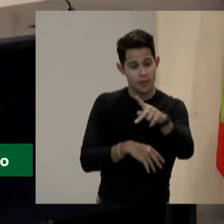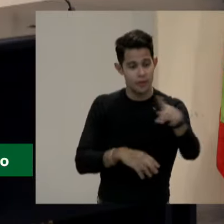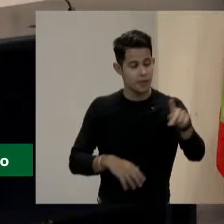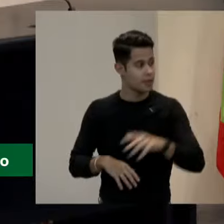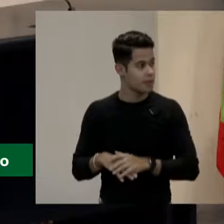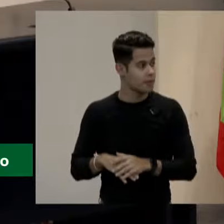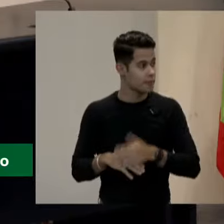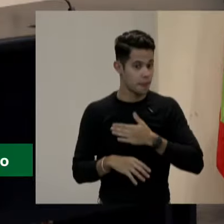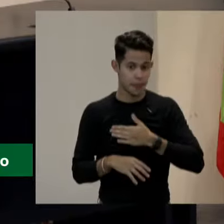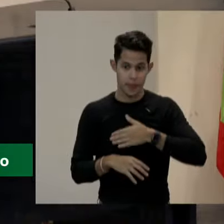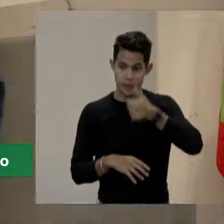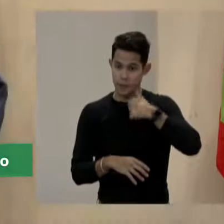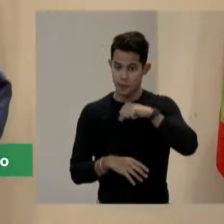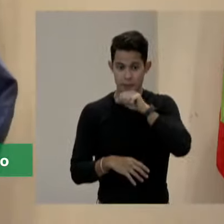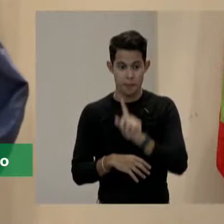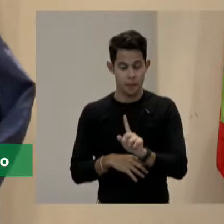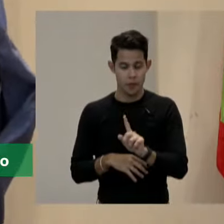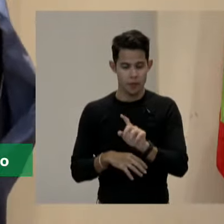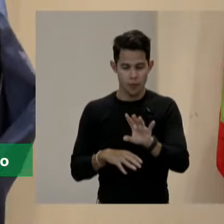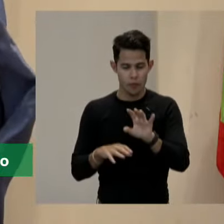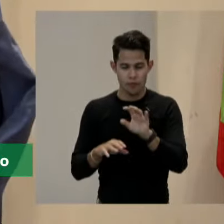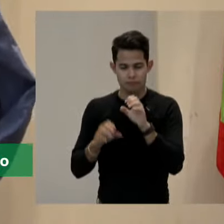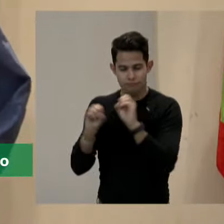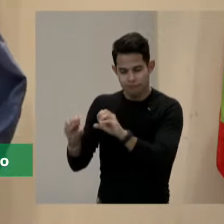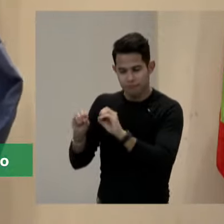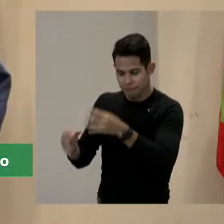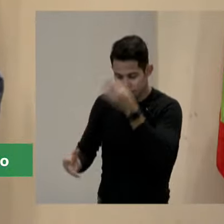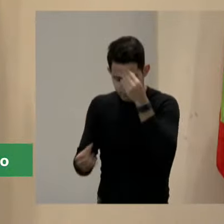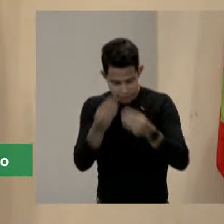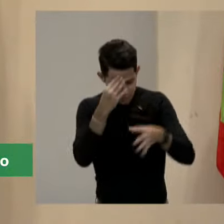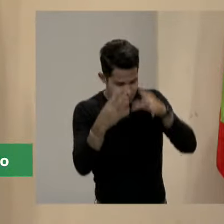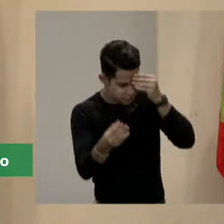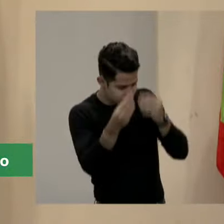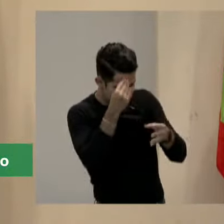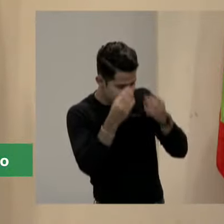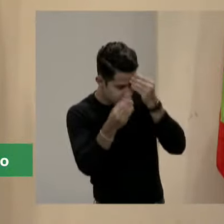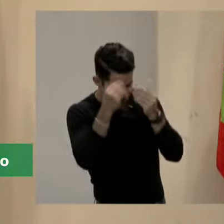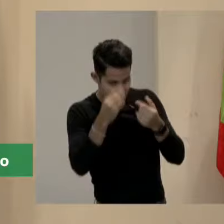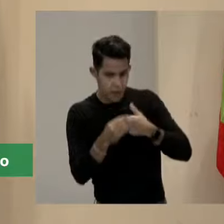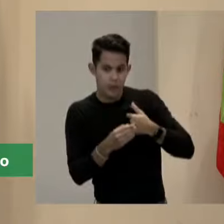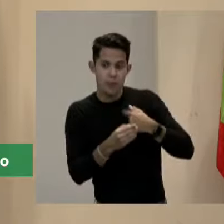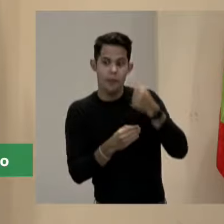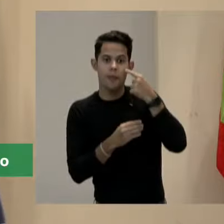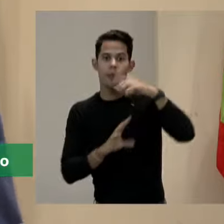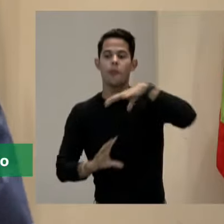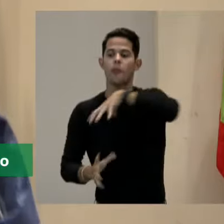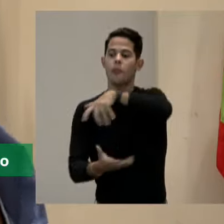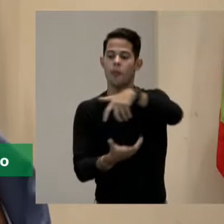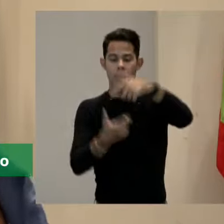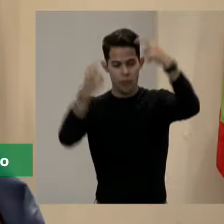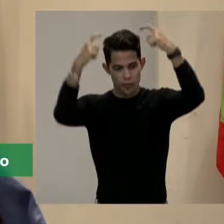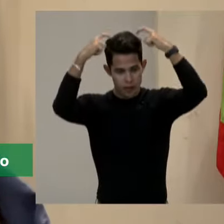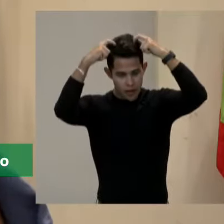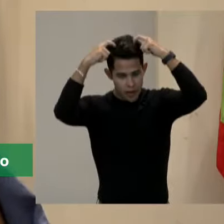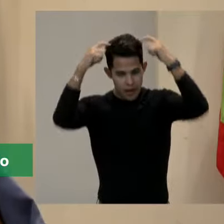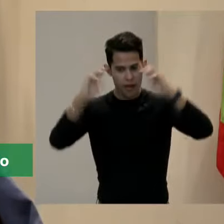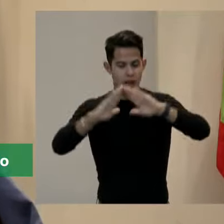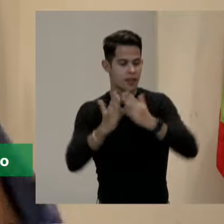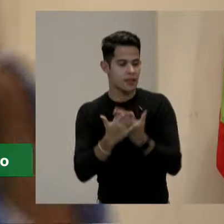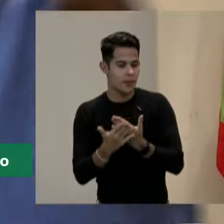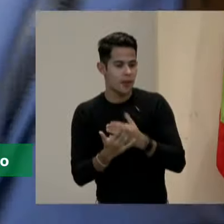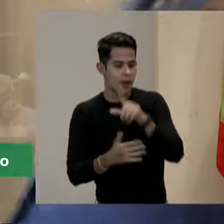mãe foi criando fantasias em mim que eu tinha a escola como sendo o mundo da Disney. Ela dizia, a escola é o